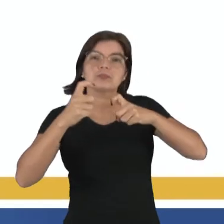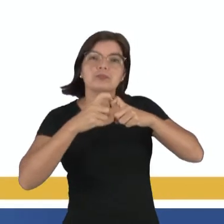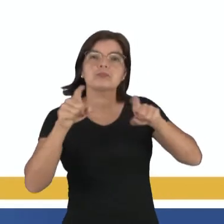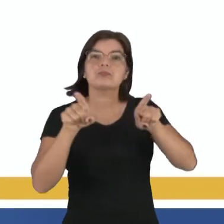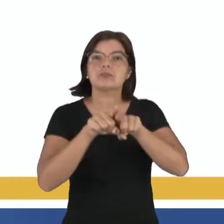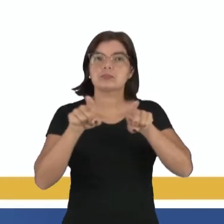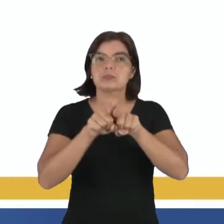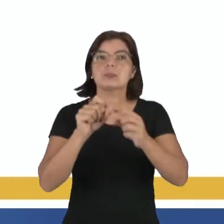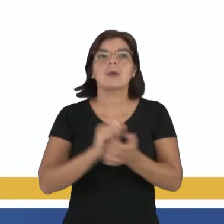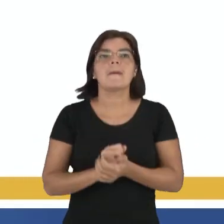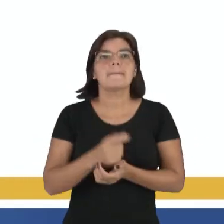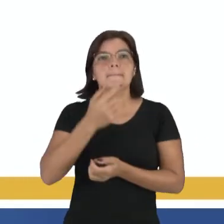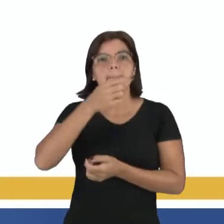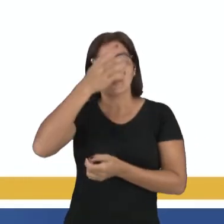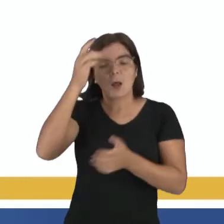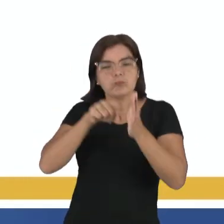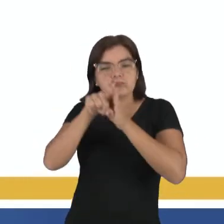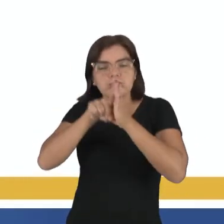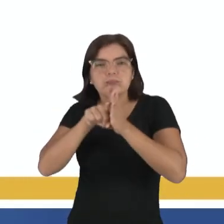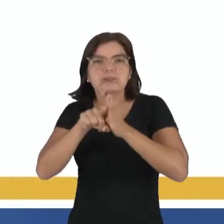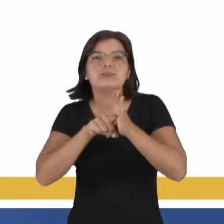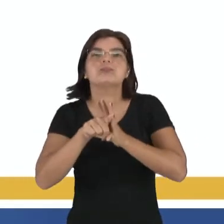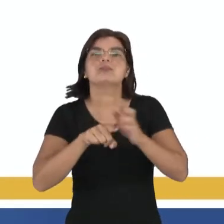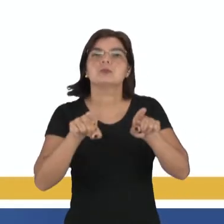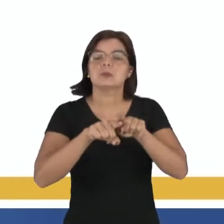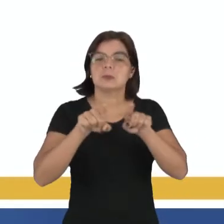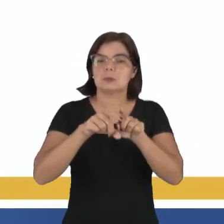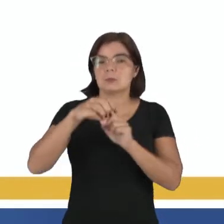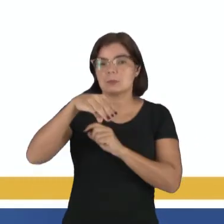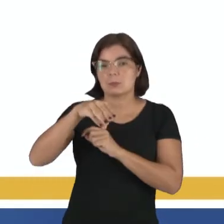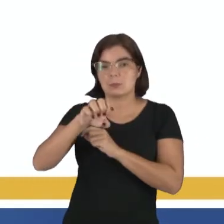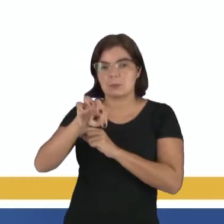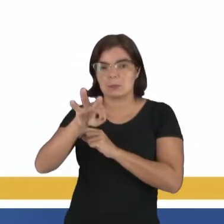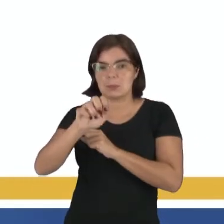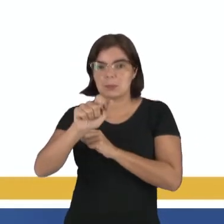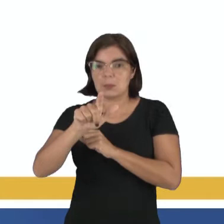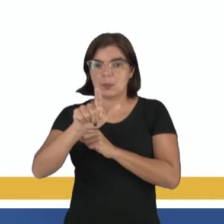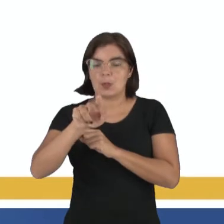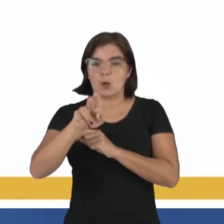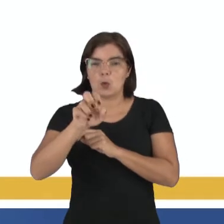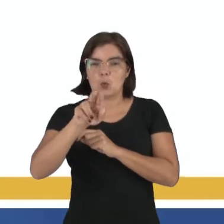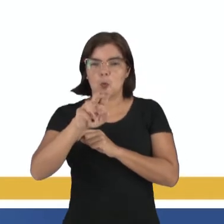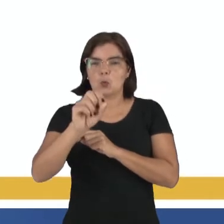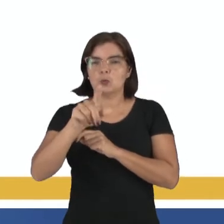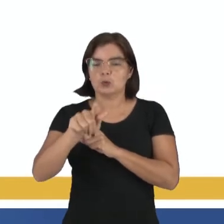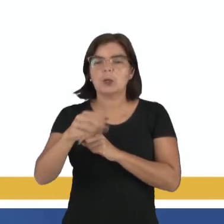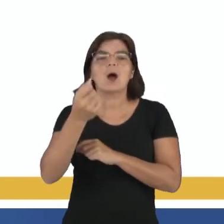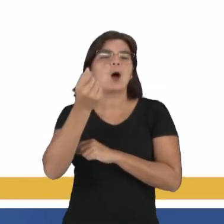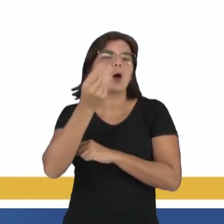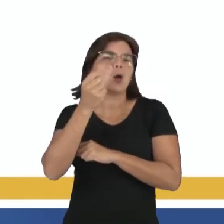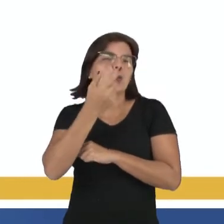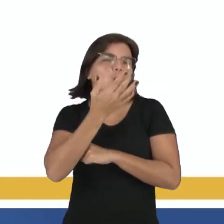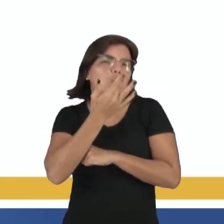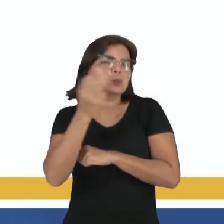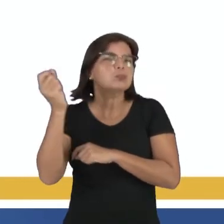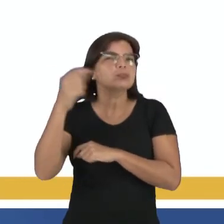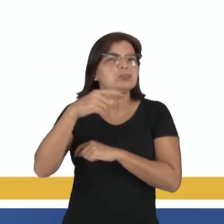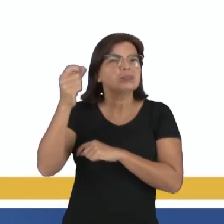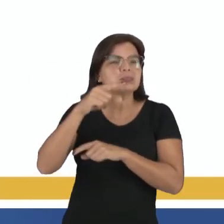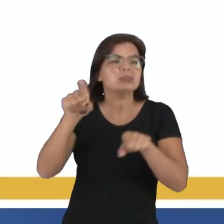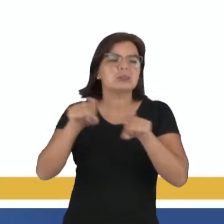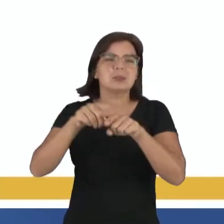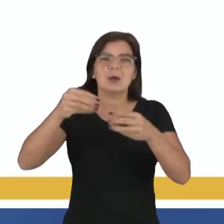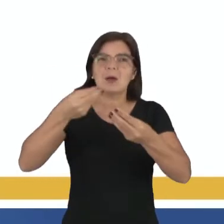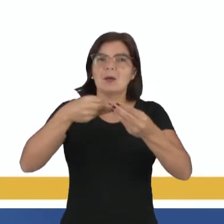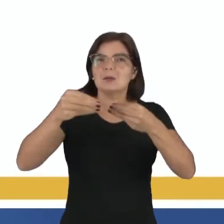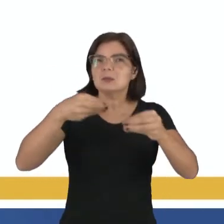elemento traçador em pesquisas bioquímicas e metalúrgicas; pigmento azul em tintas, plásticos, cosméticos,